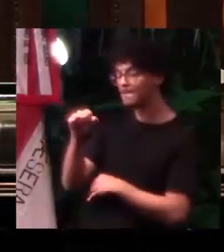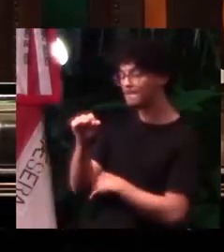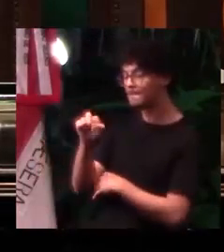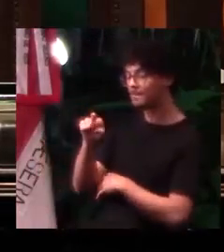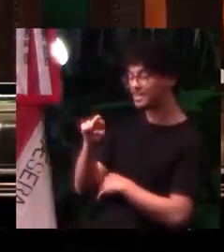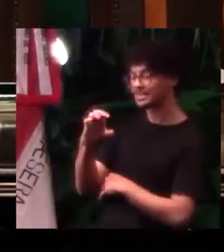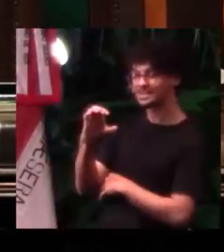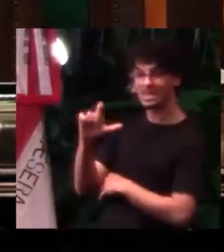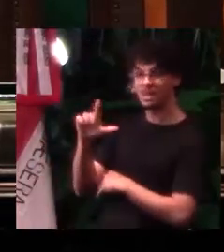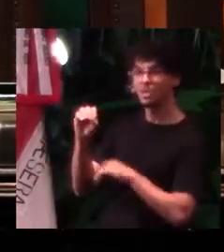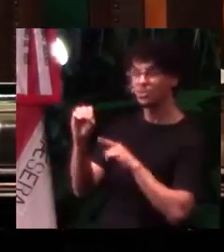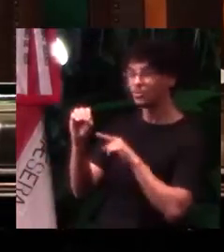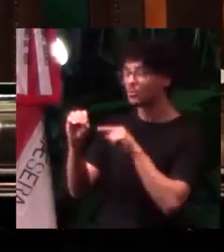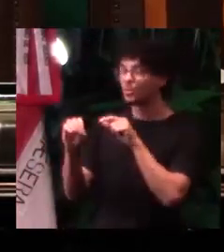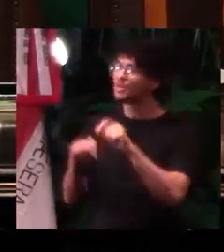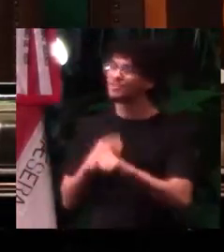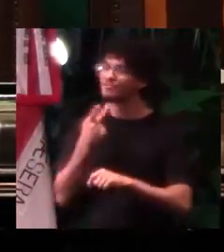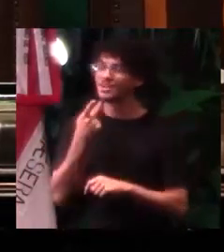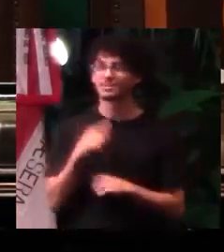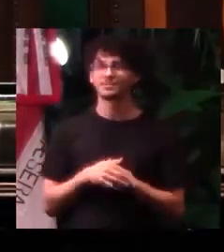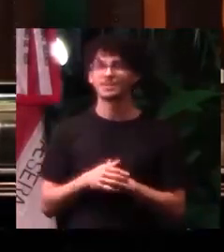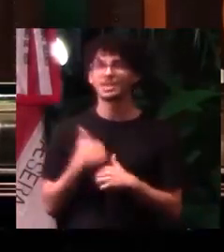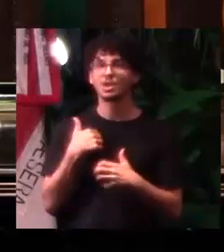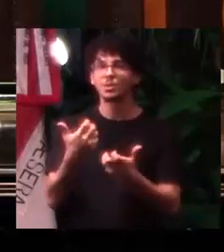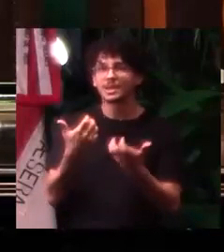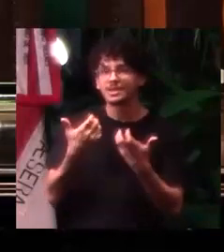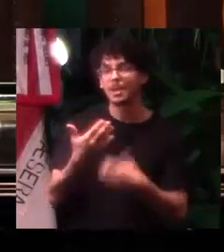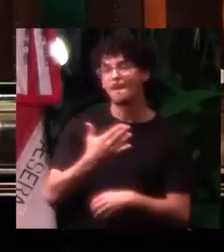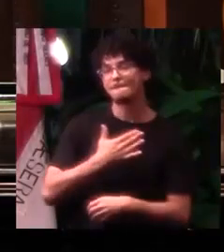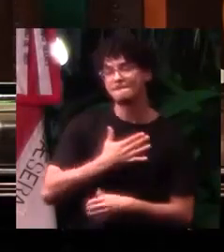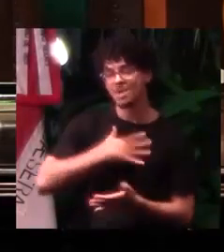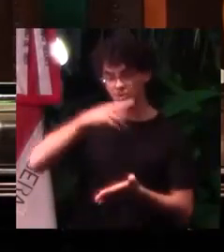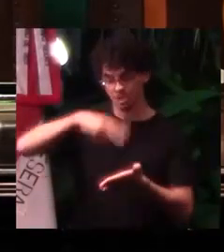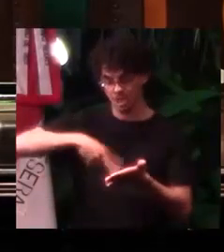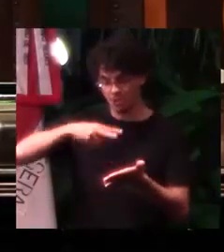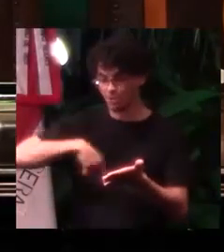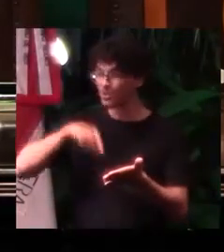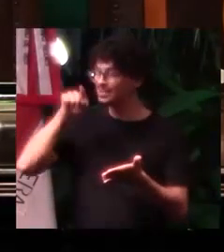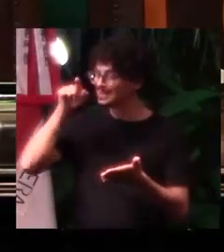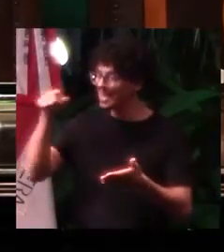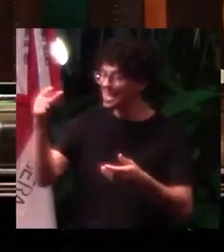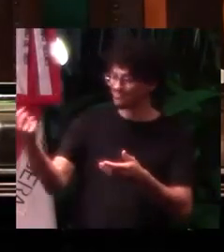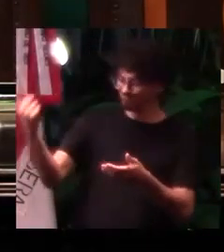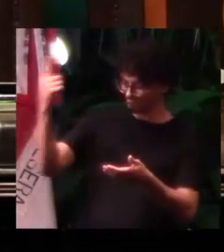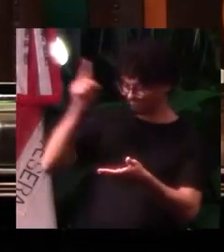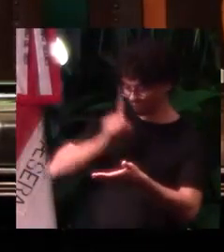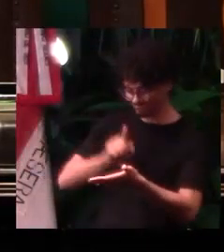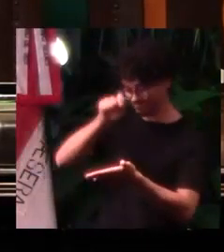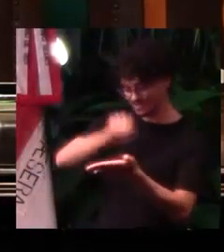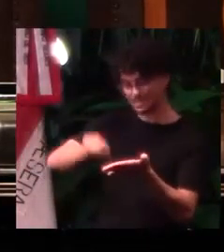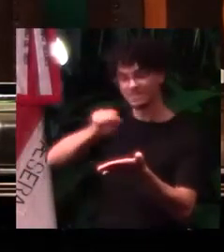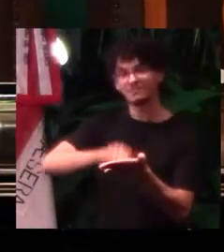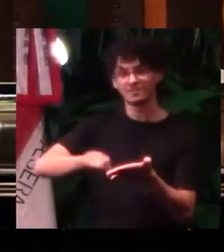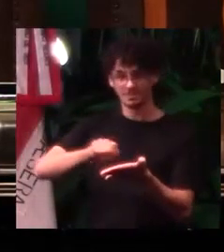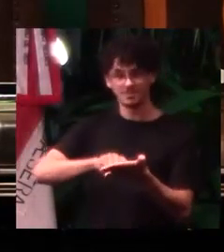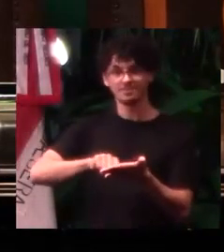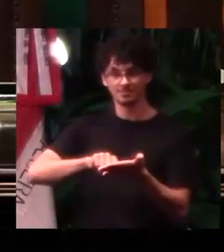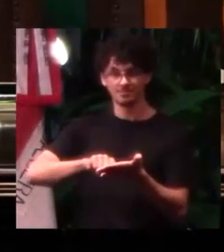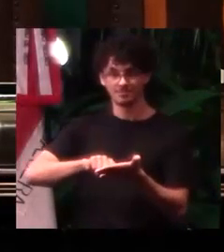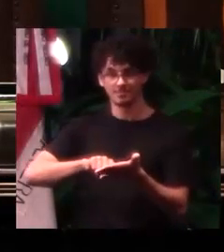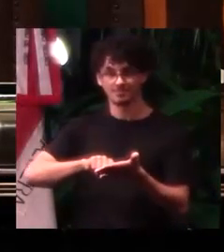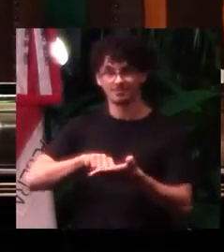que ele vai dizer que ele queria que os seus leitores fossem os autores do seu livro, dos seus